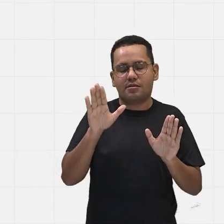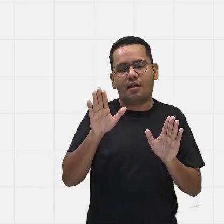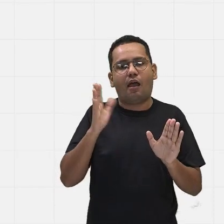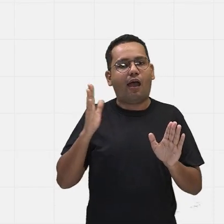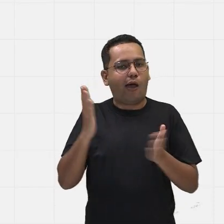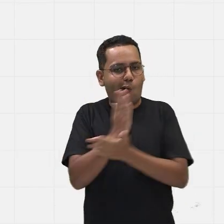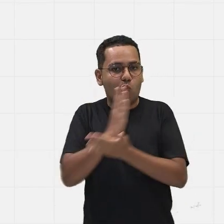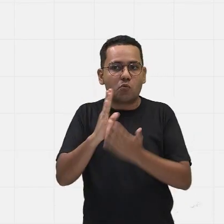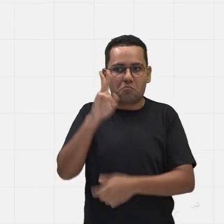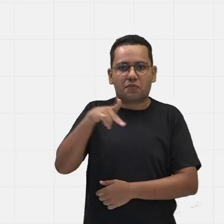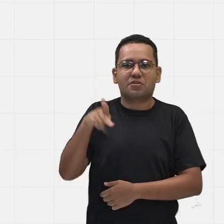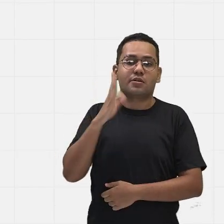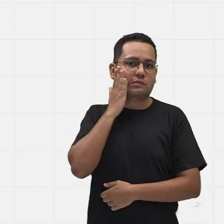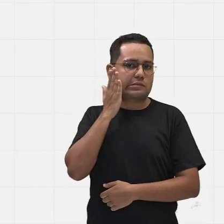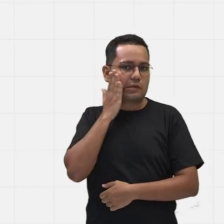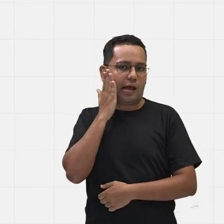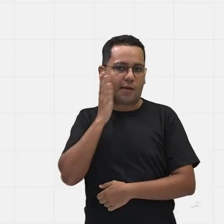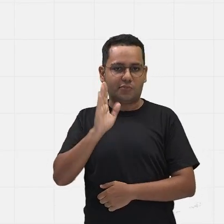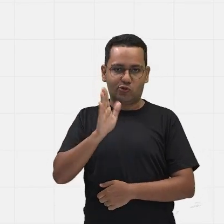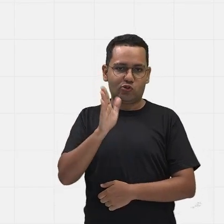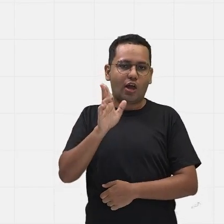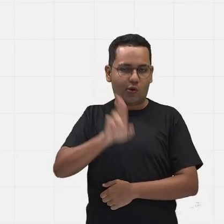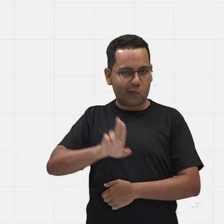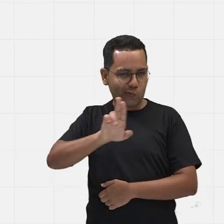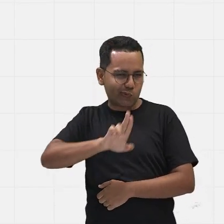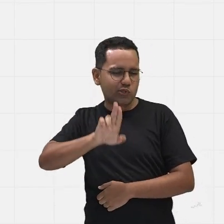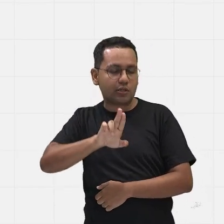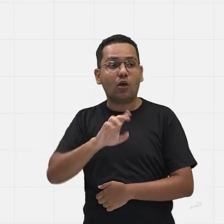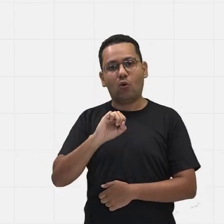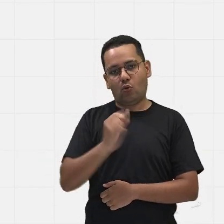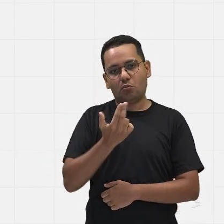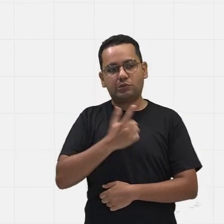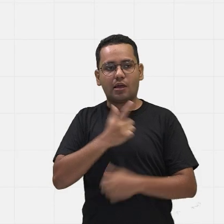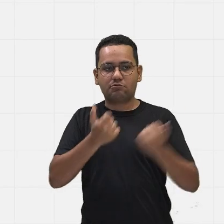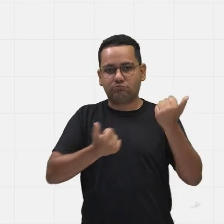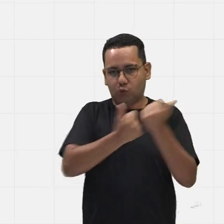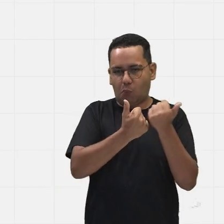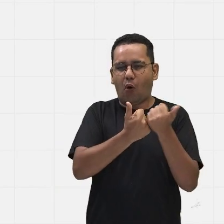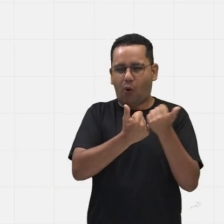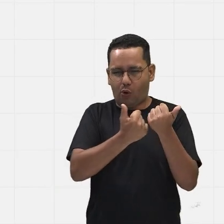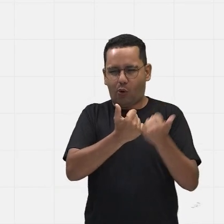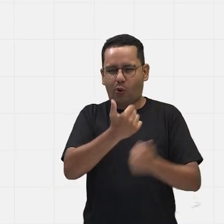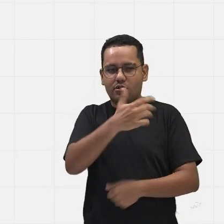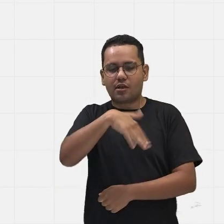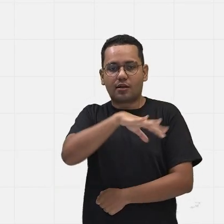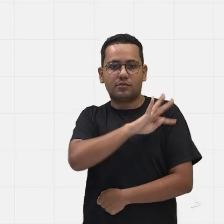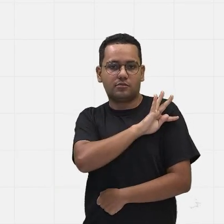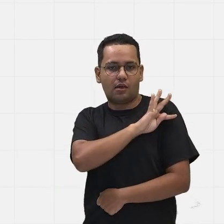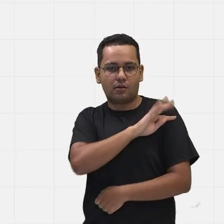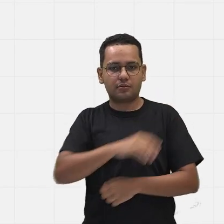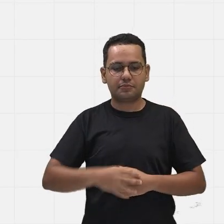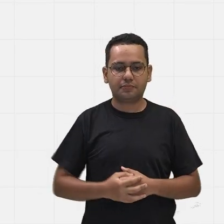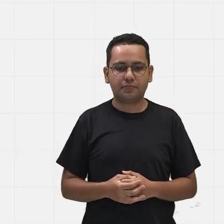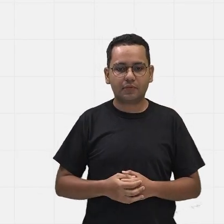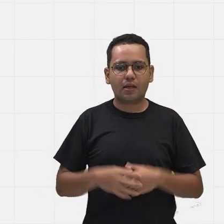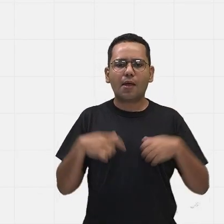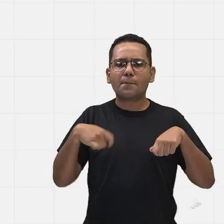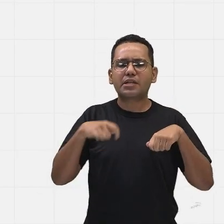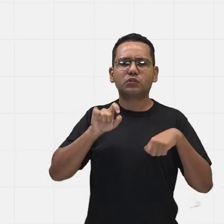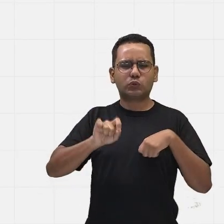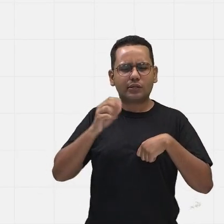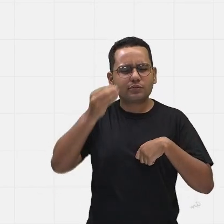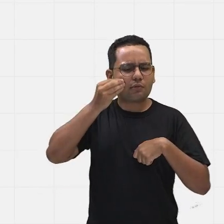equipamentos. Quando eles entram em contato com o suporte técnico, a gente geralmente pede para eles fazerem alguns testes, né,